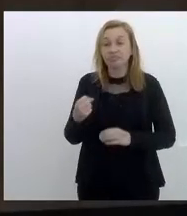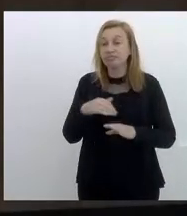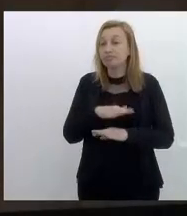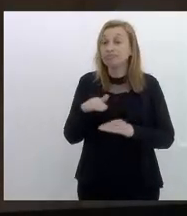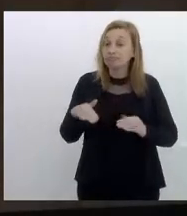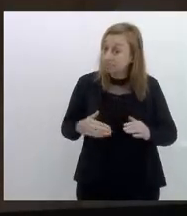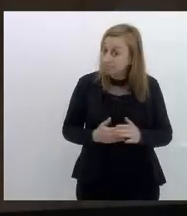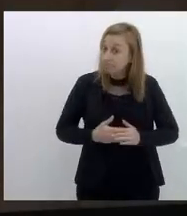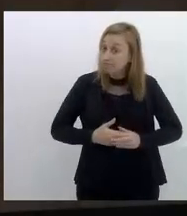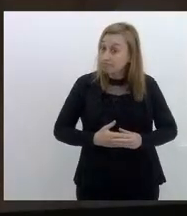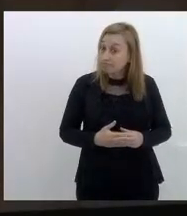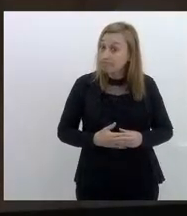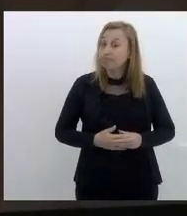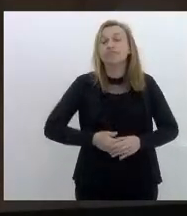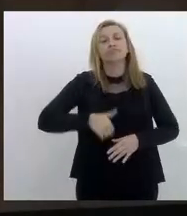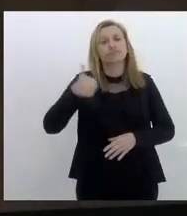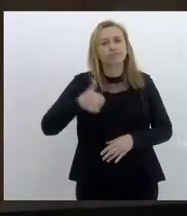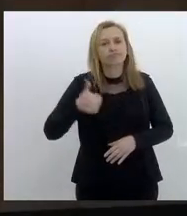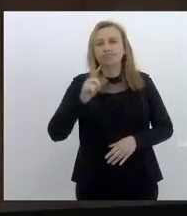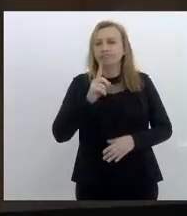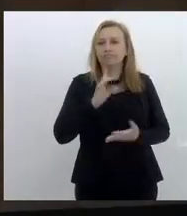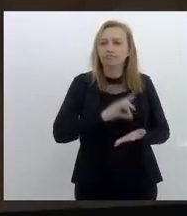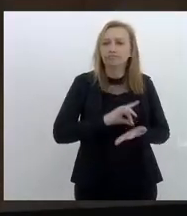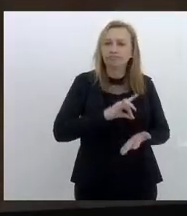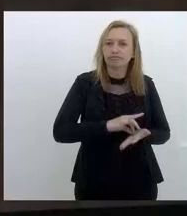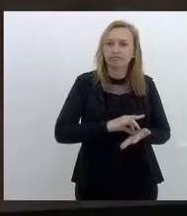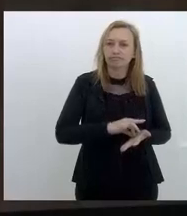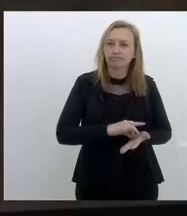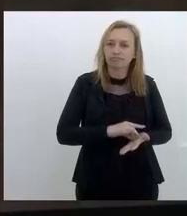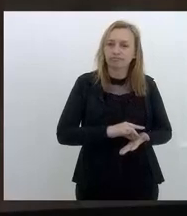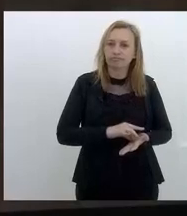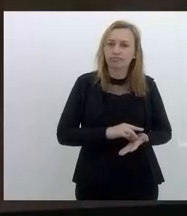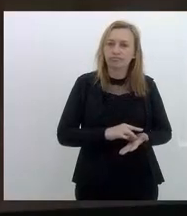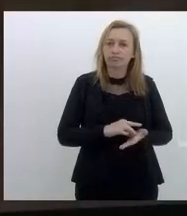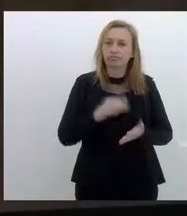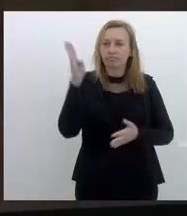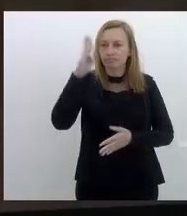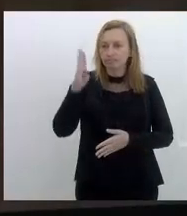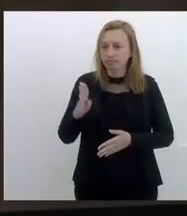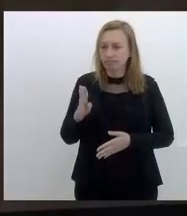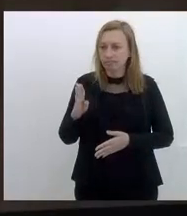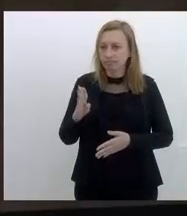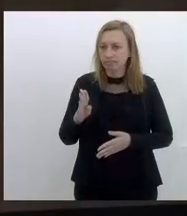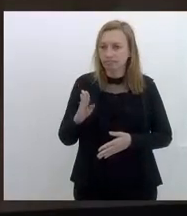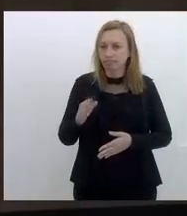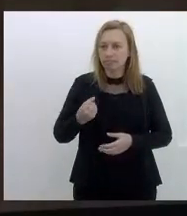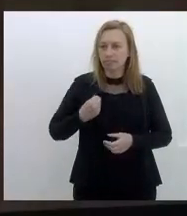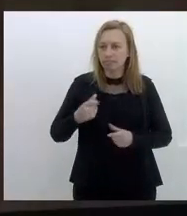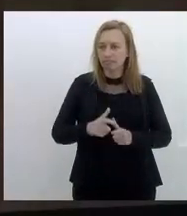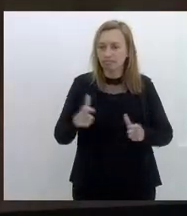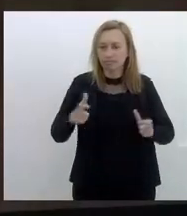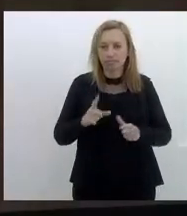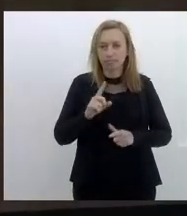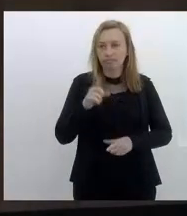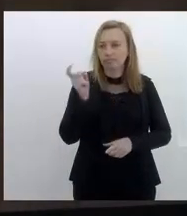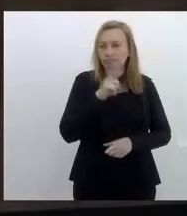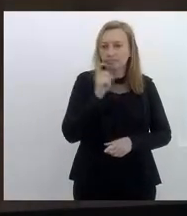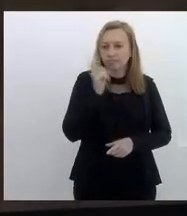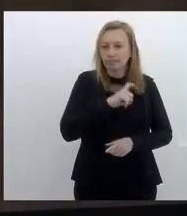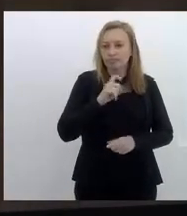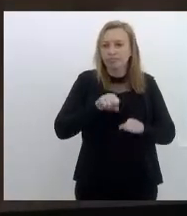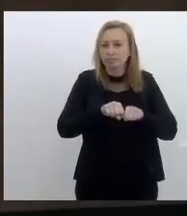todos o primeiro porque não é verdade que a expectativa dos três dias aumentar que amor é mentira a